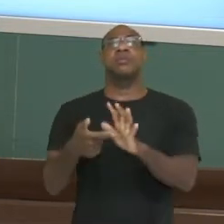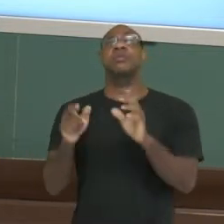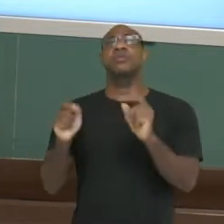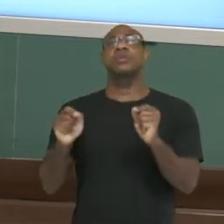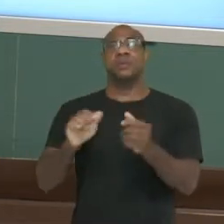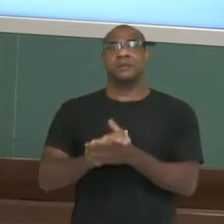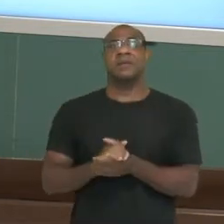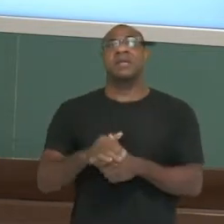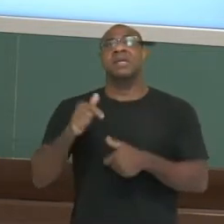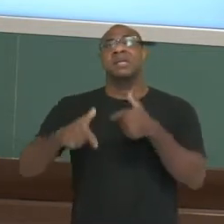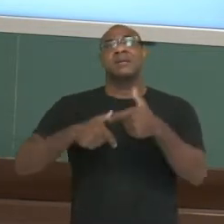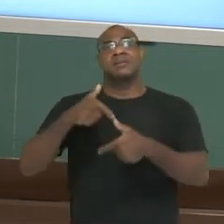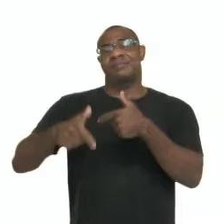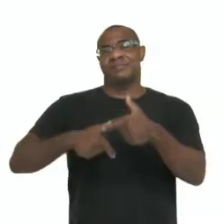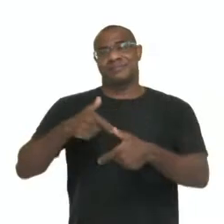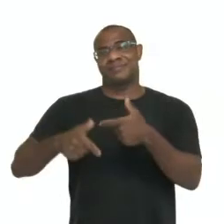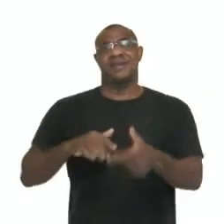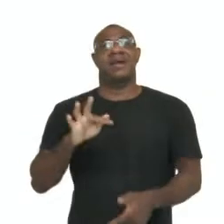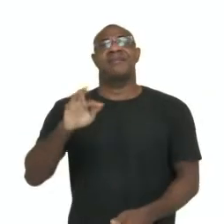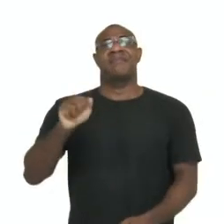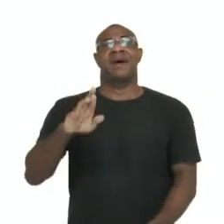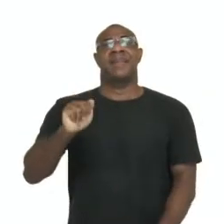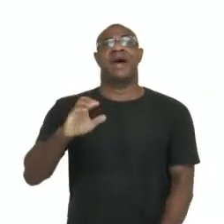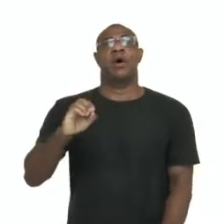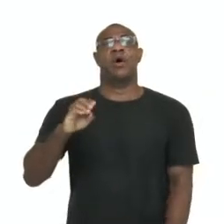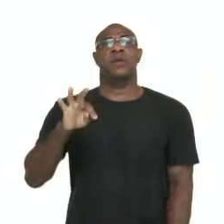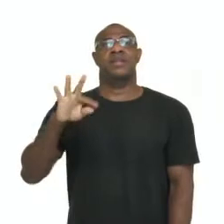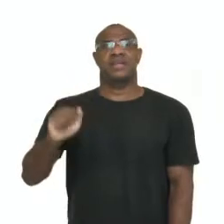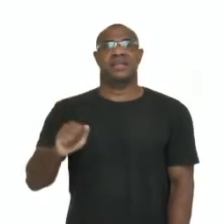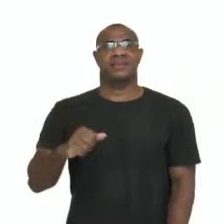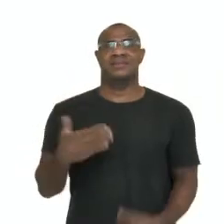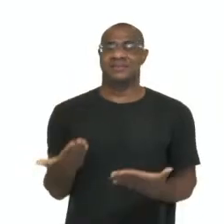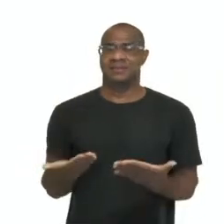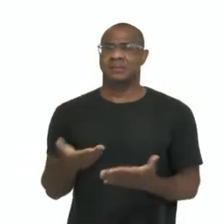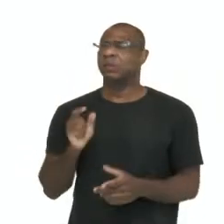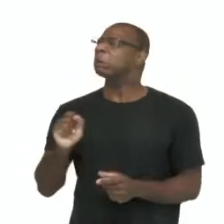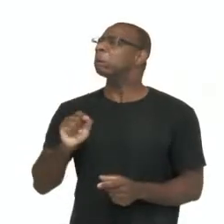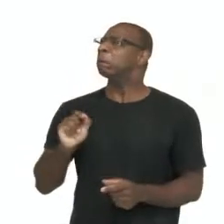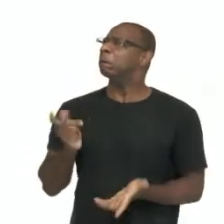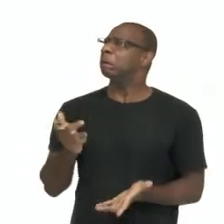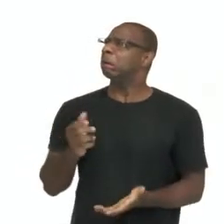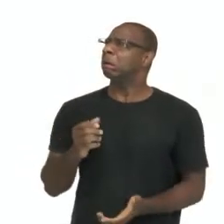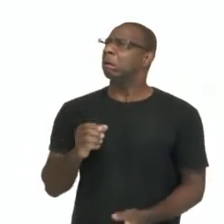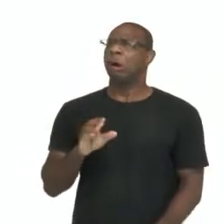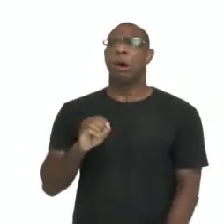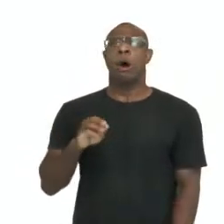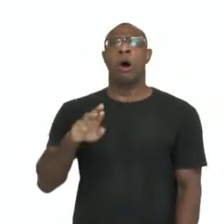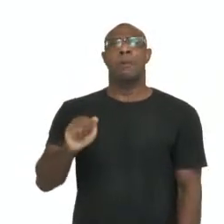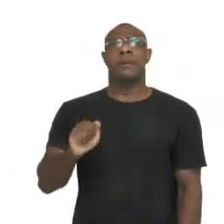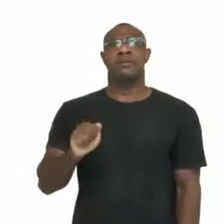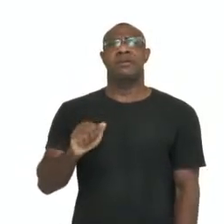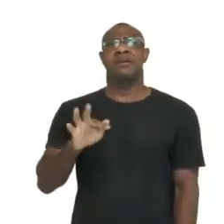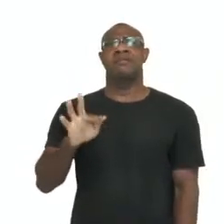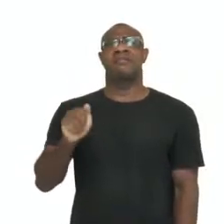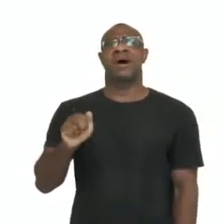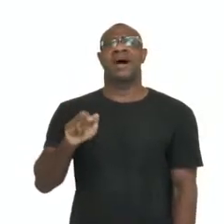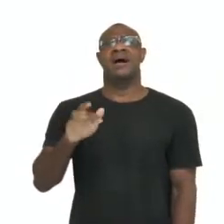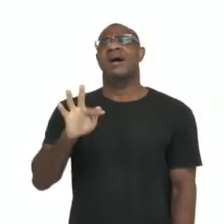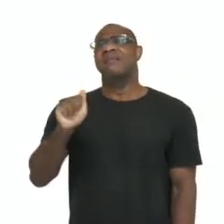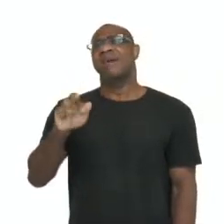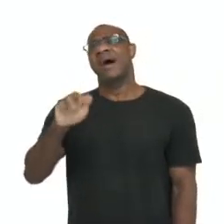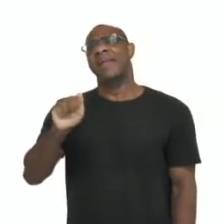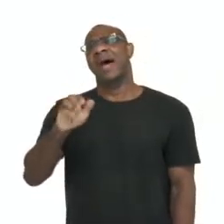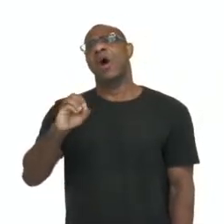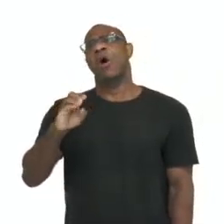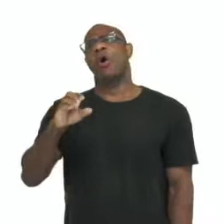chamadas obras faraônicas. O que é isso? Calma, criança. A gente vai conversar um pouquinho sobre isso ainda. Essas obras faraônicas são